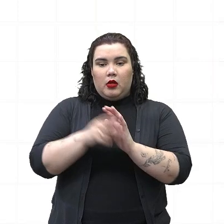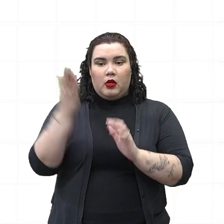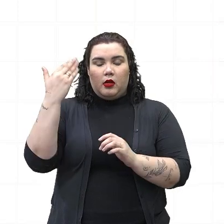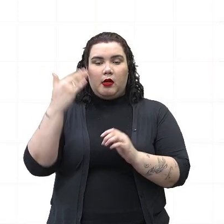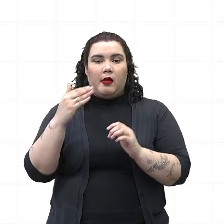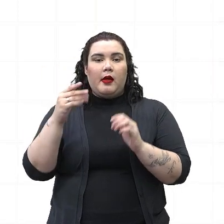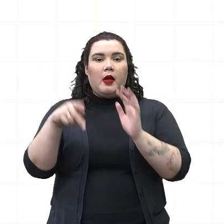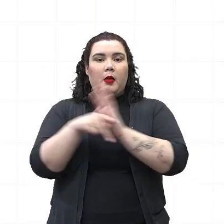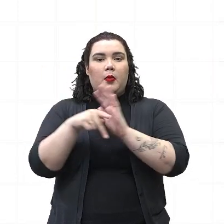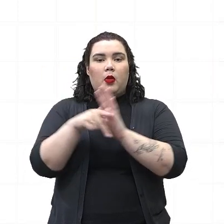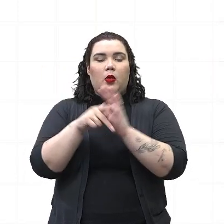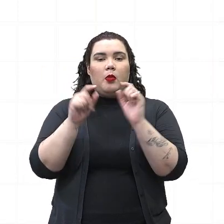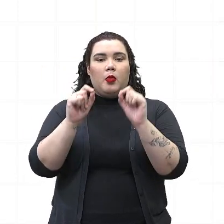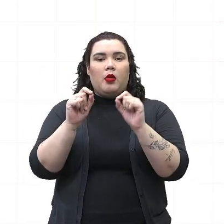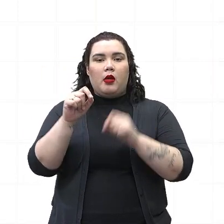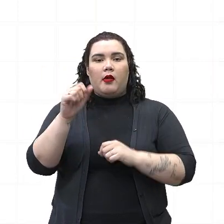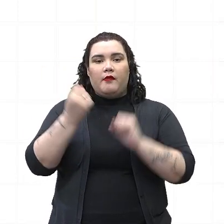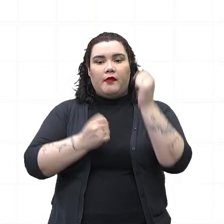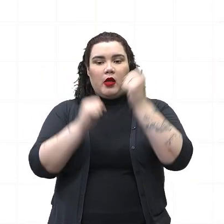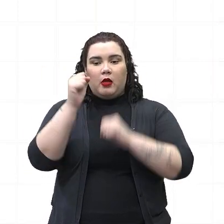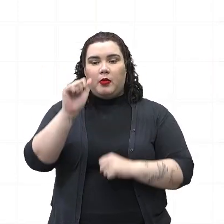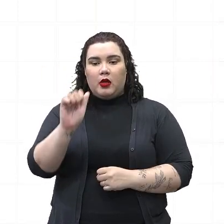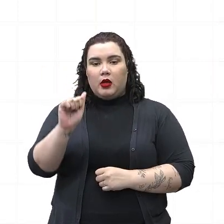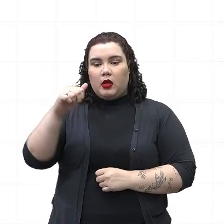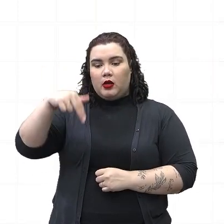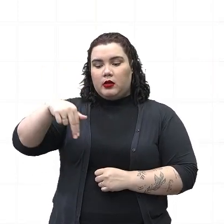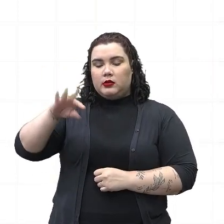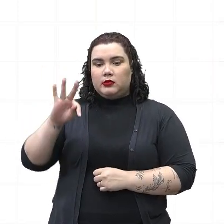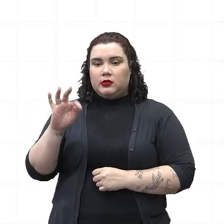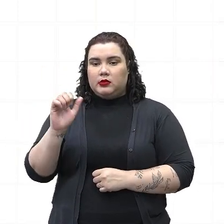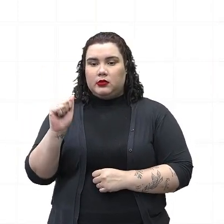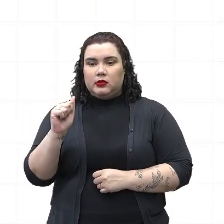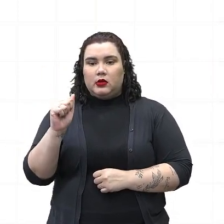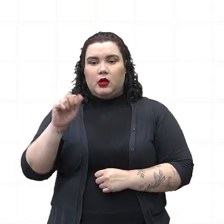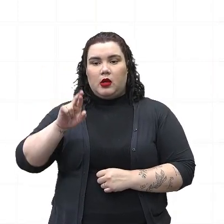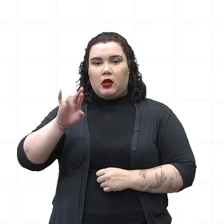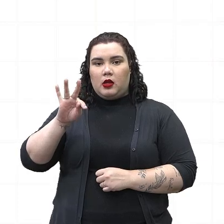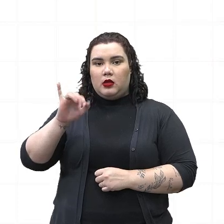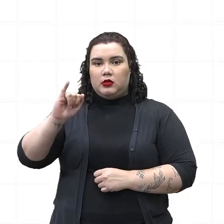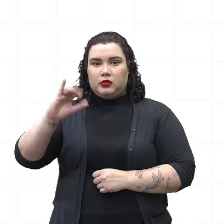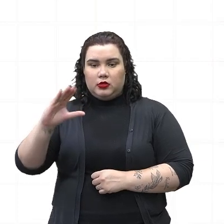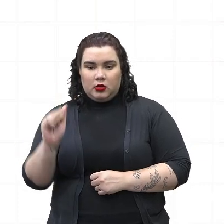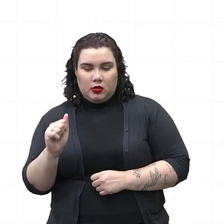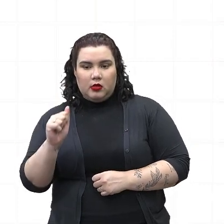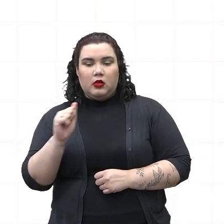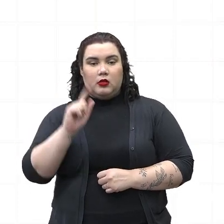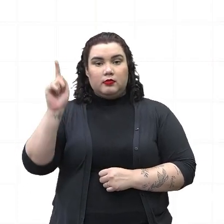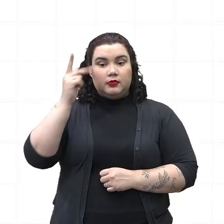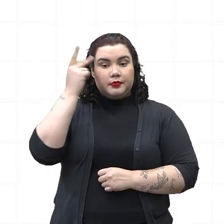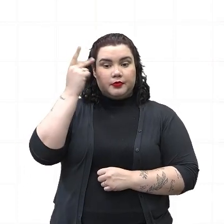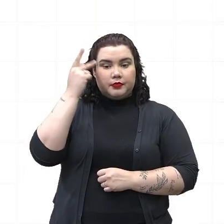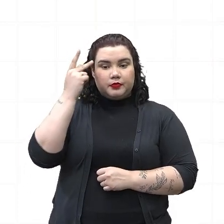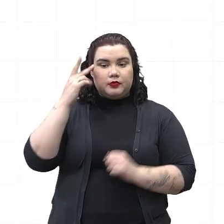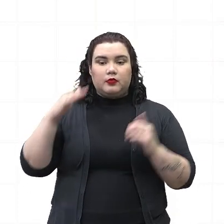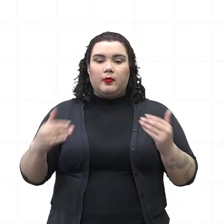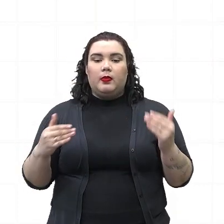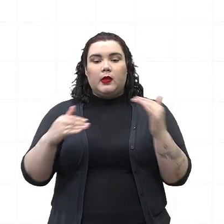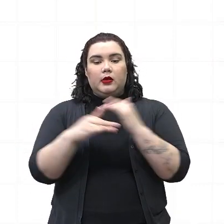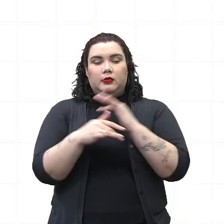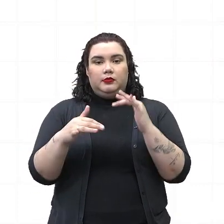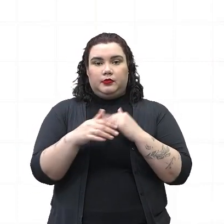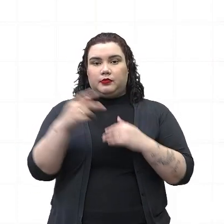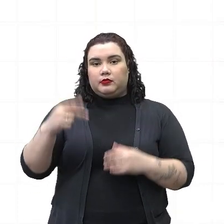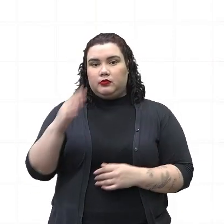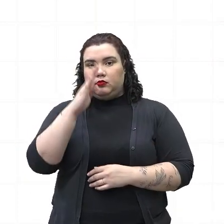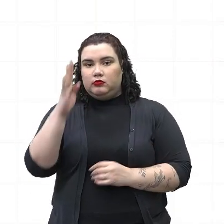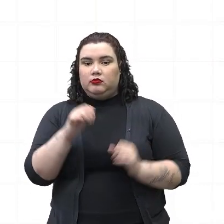Antártica, lá em São Paulo, quando começam a aparecer essas fábricas, as cidades do Brasil